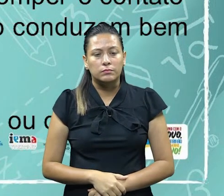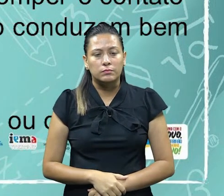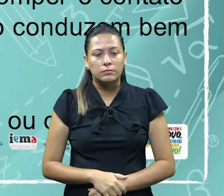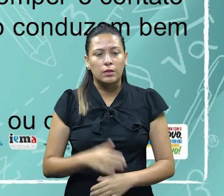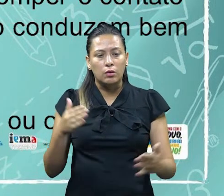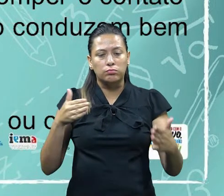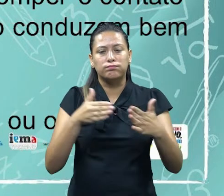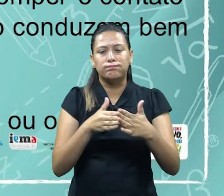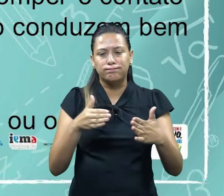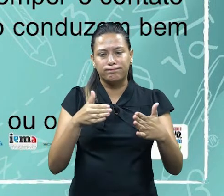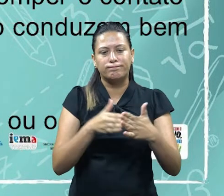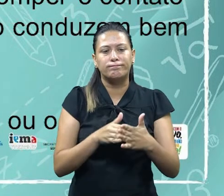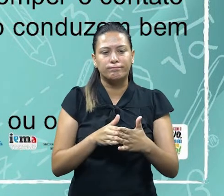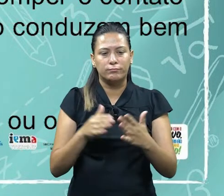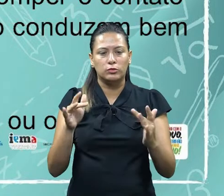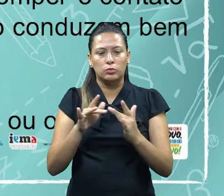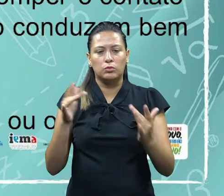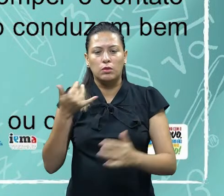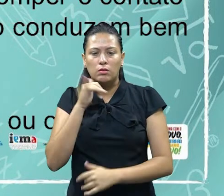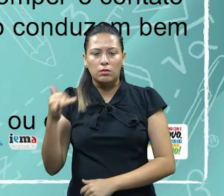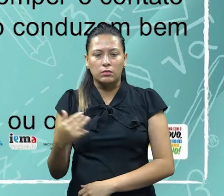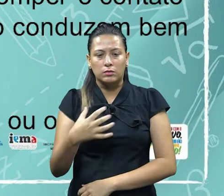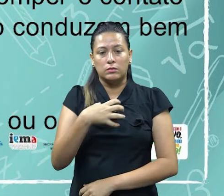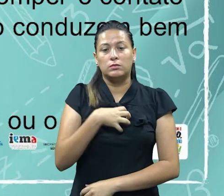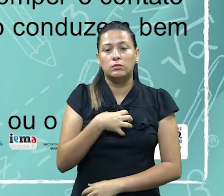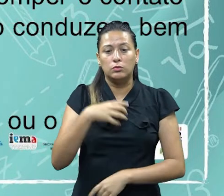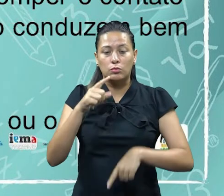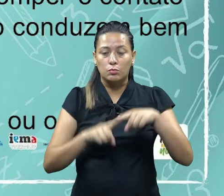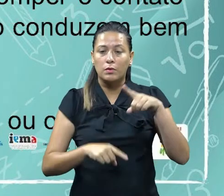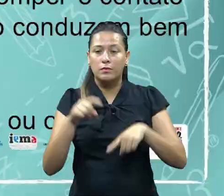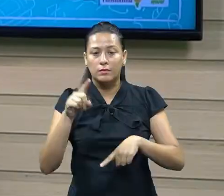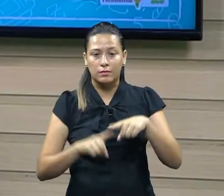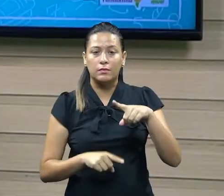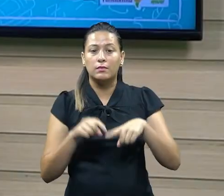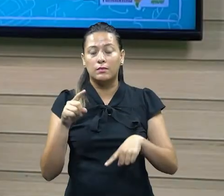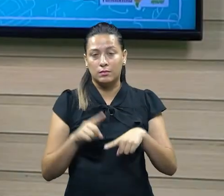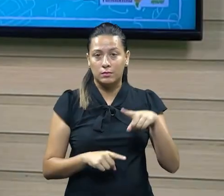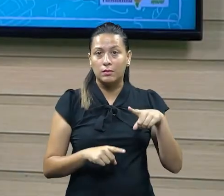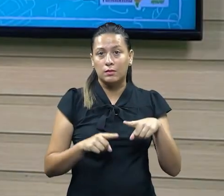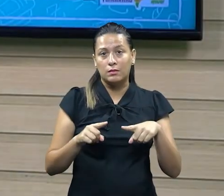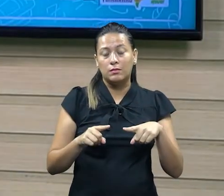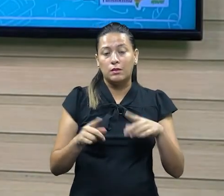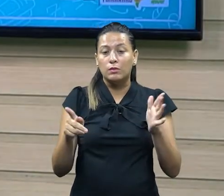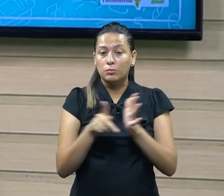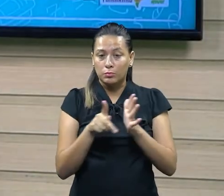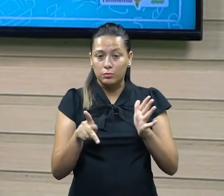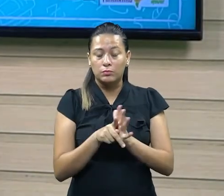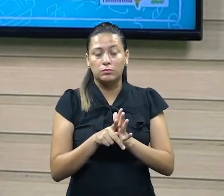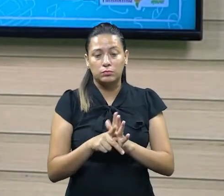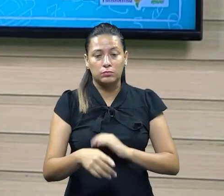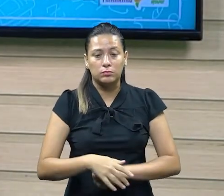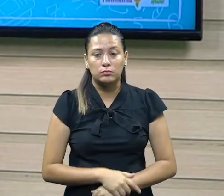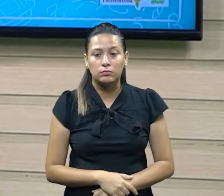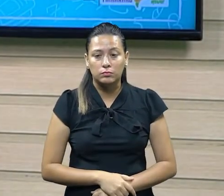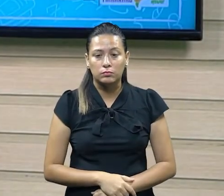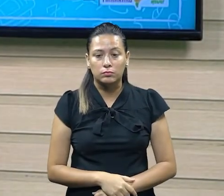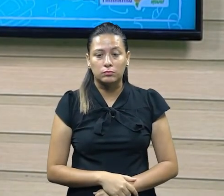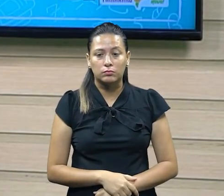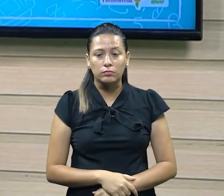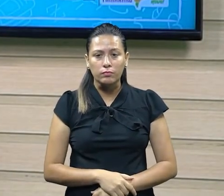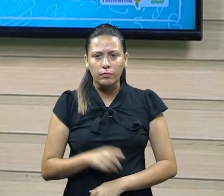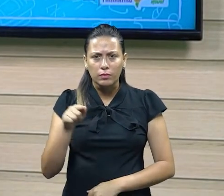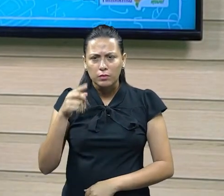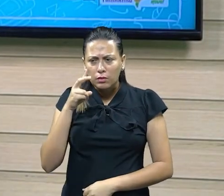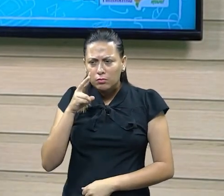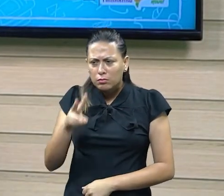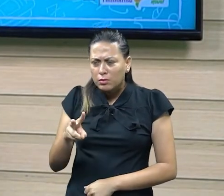fonte, utilizando materiais que não conduzam bem a corrente elétrica. Então, nesse caso, se você olhou em volta, a